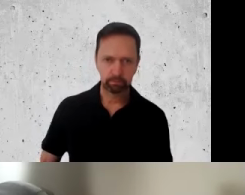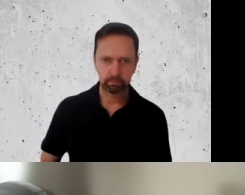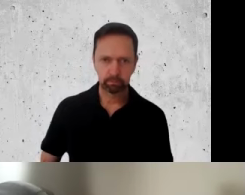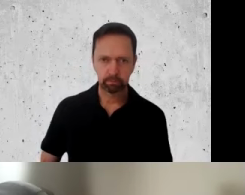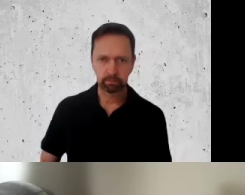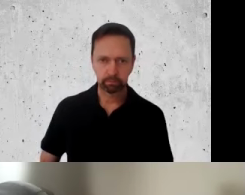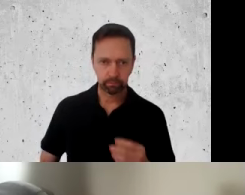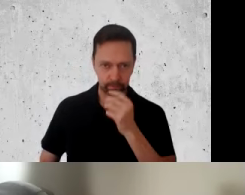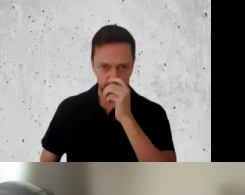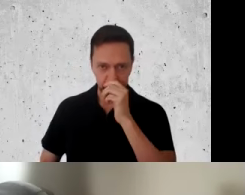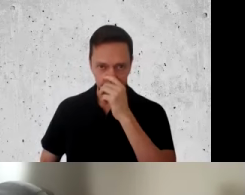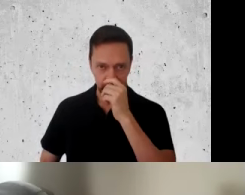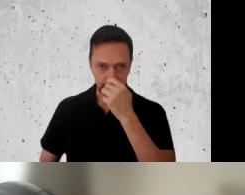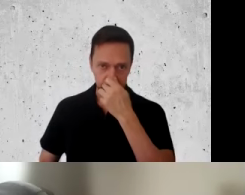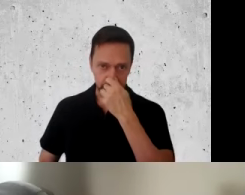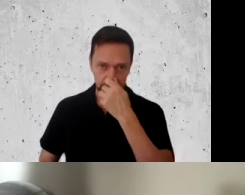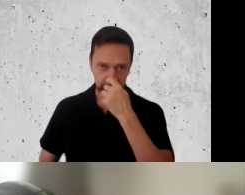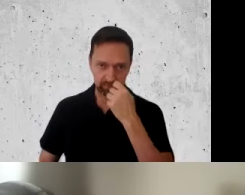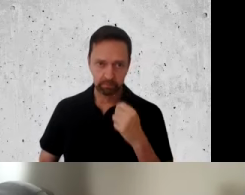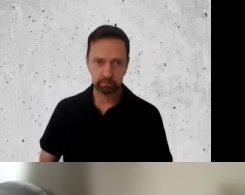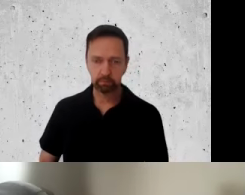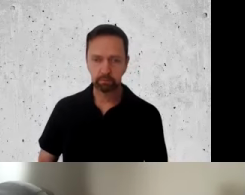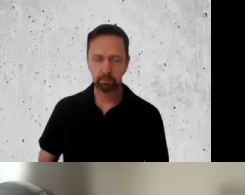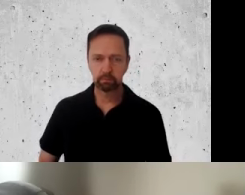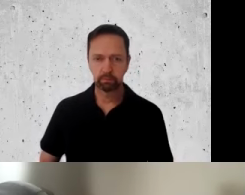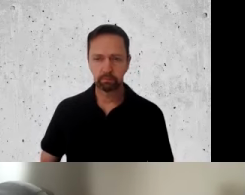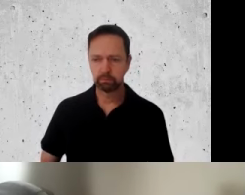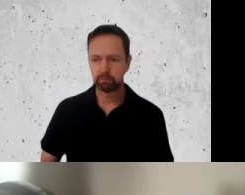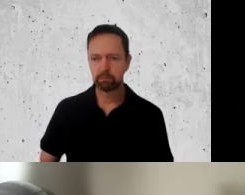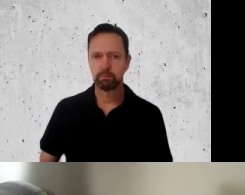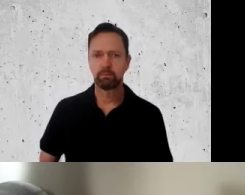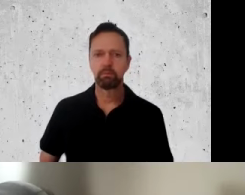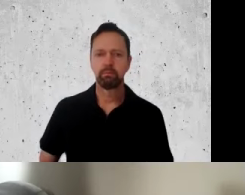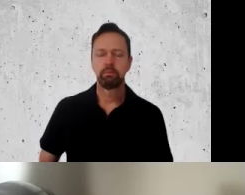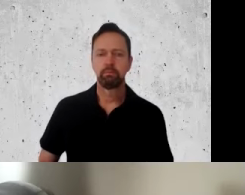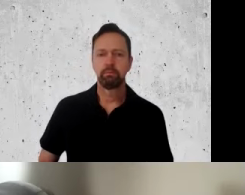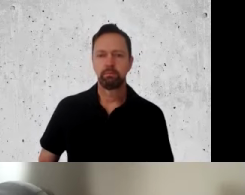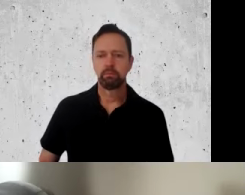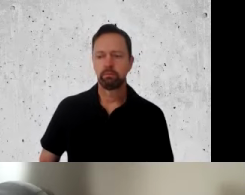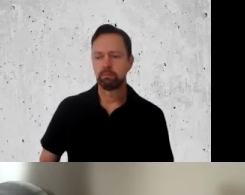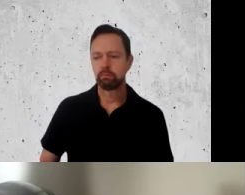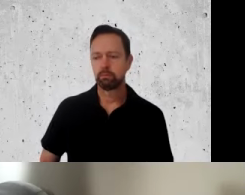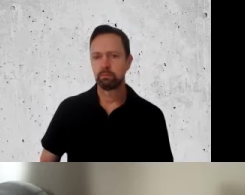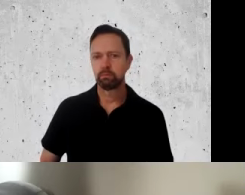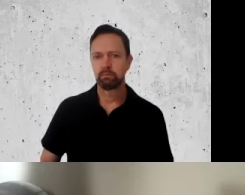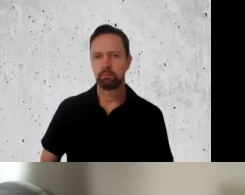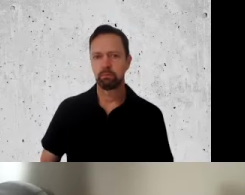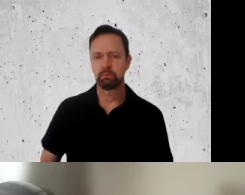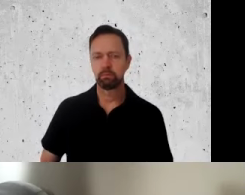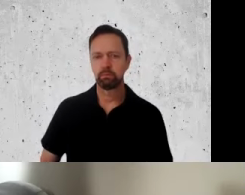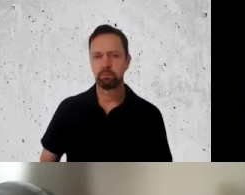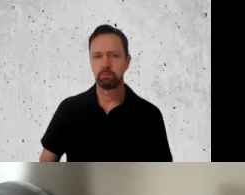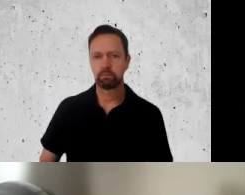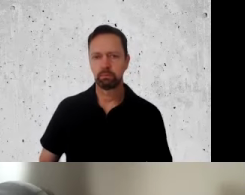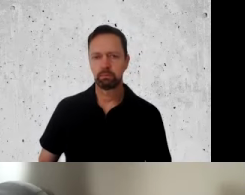comentar aqui algumas coisas, se você quiser complementar. Sobre a criação de municípios, que a Thaís citou, tem uma nota de